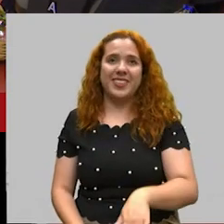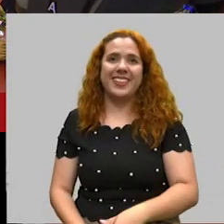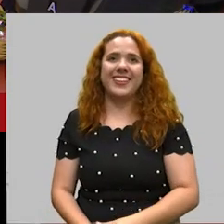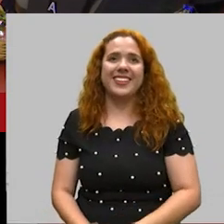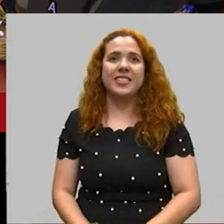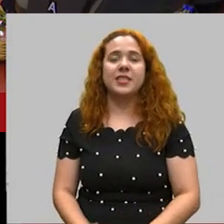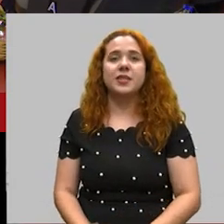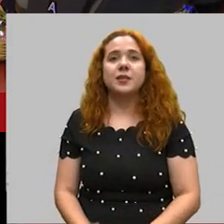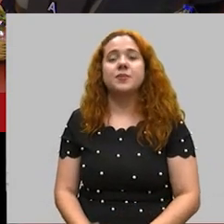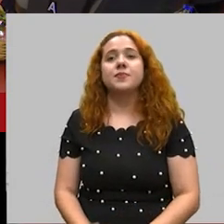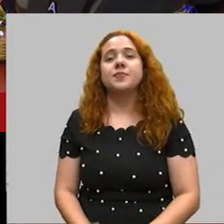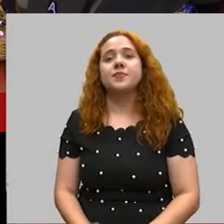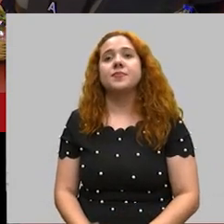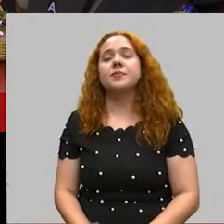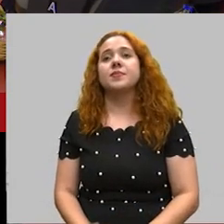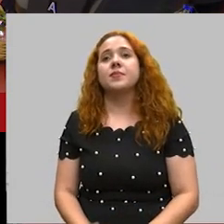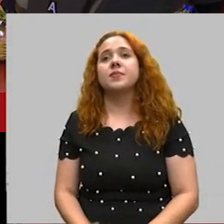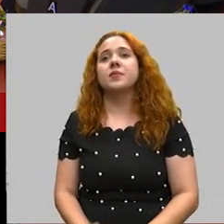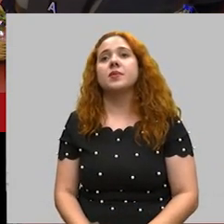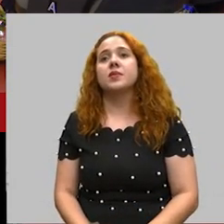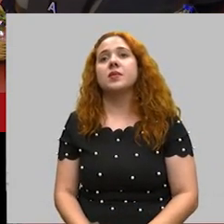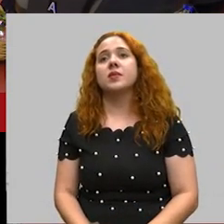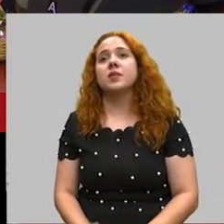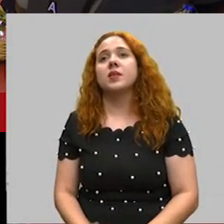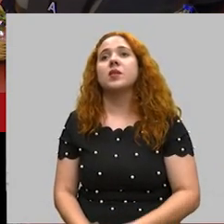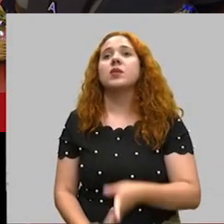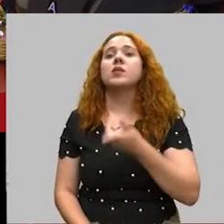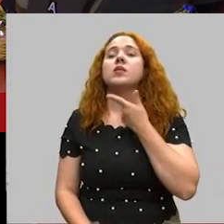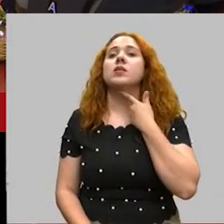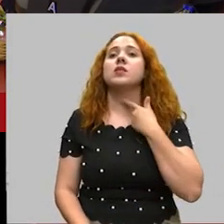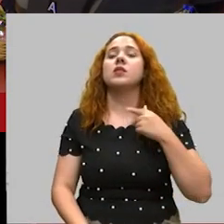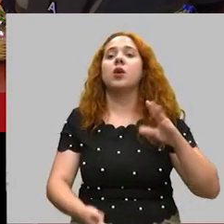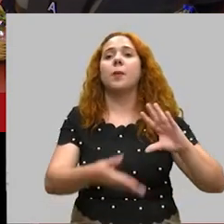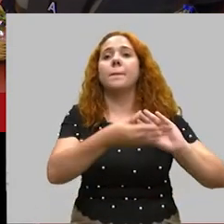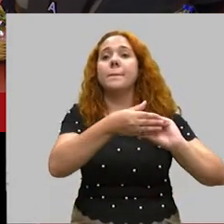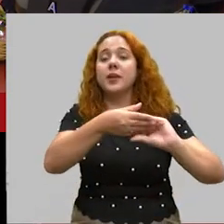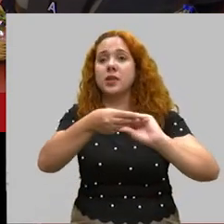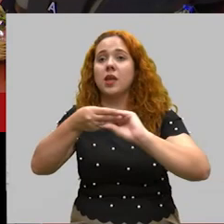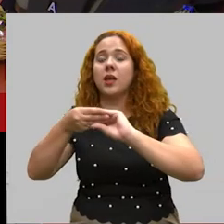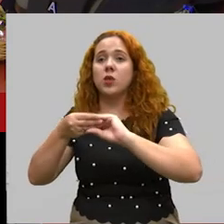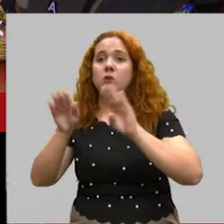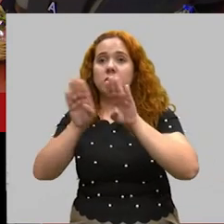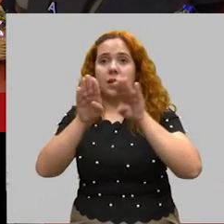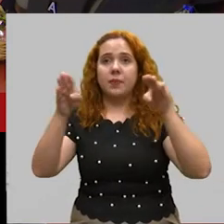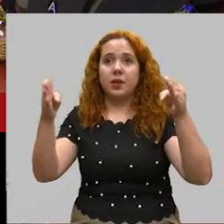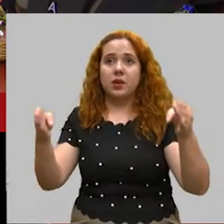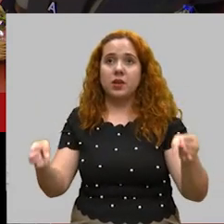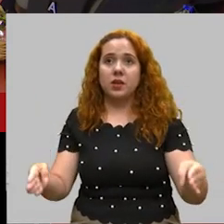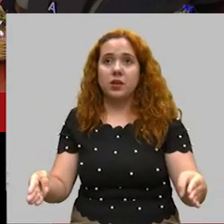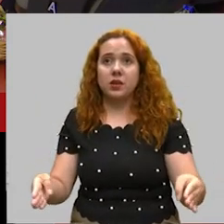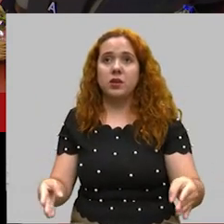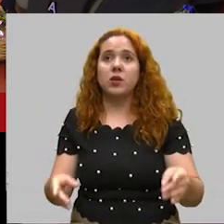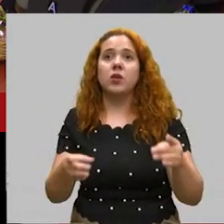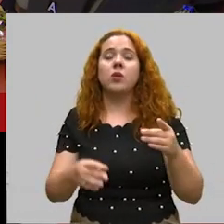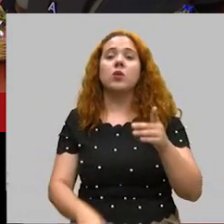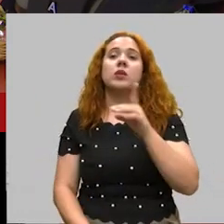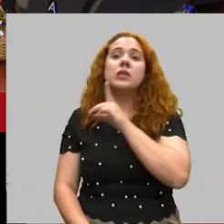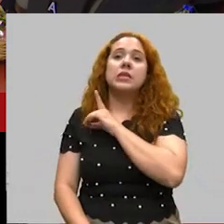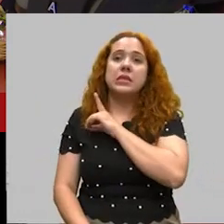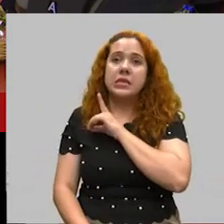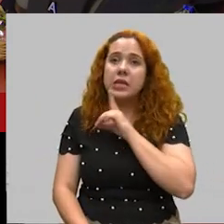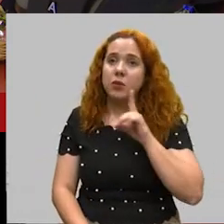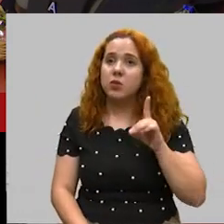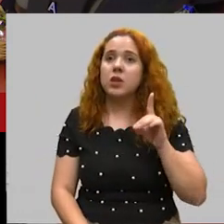eh gostaria de tá cumprimentando a todos a mesa os nossos deputados a